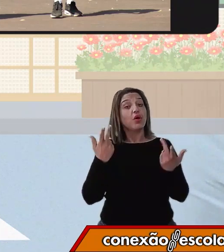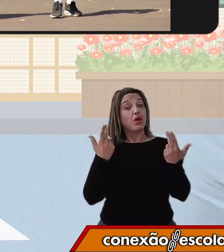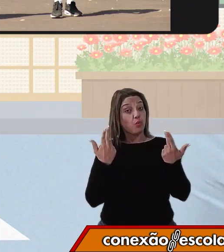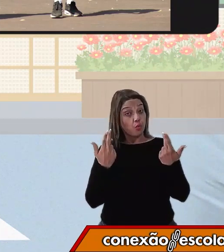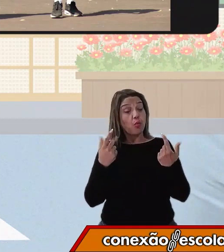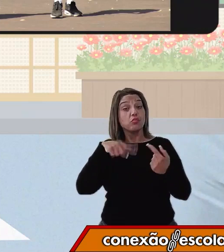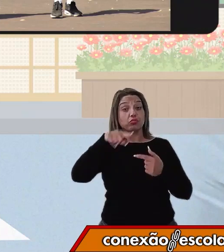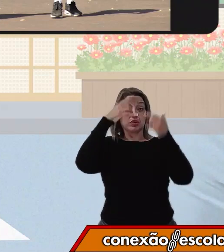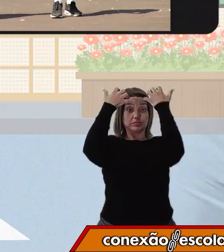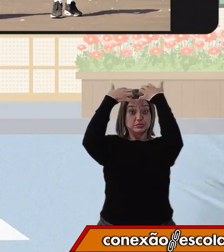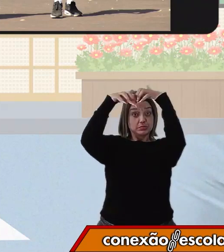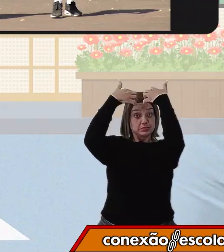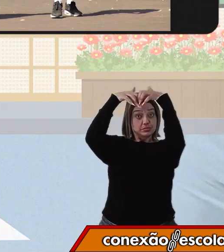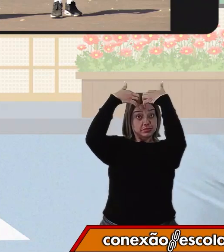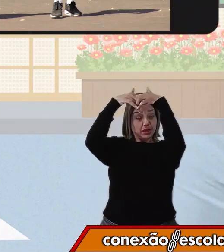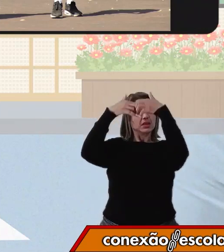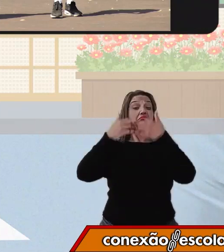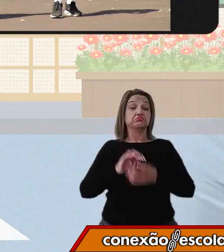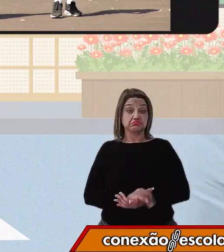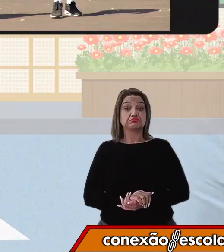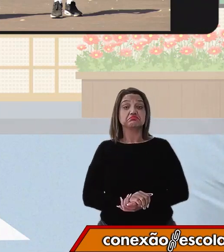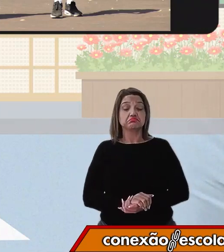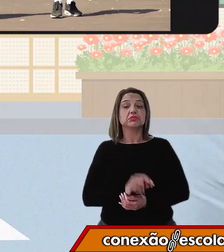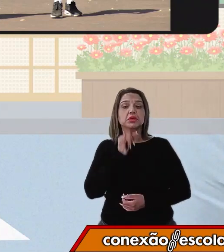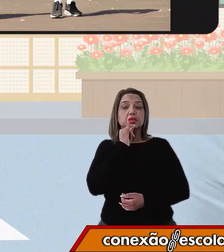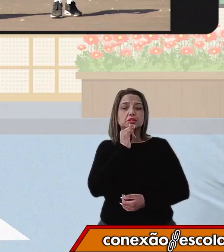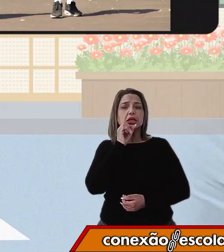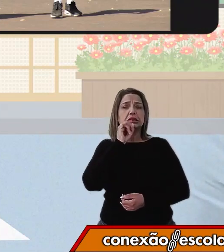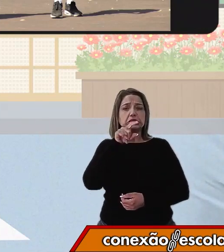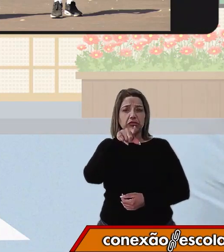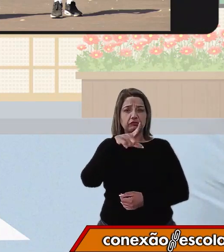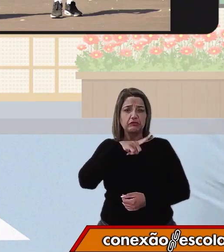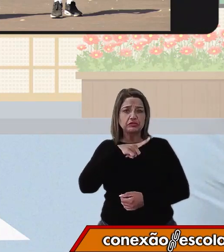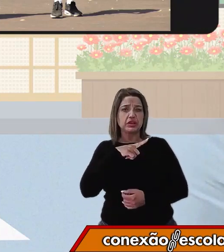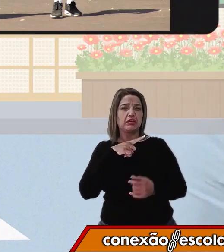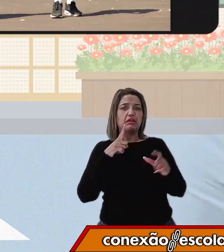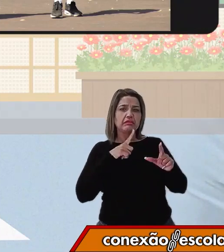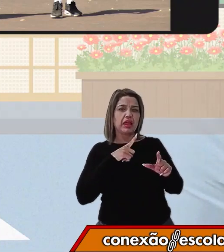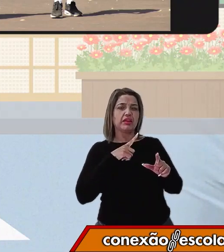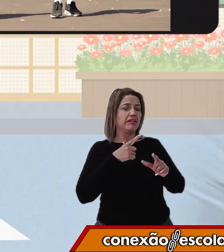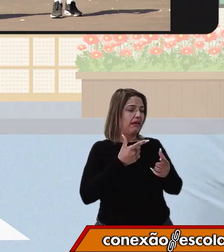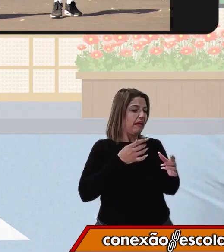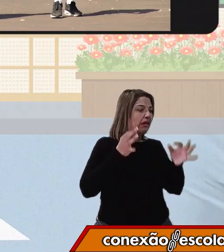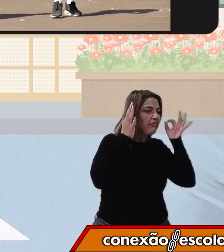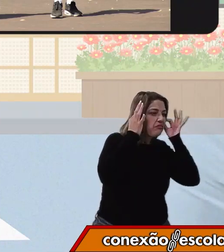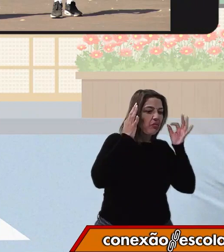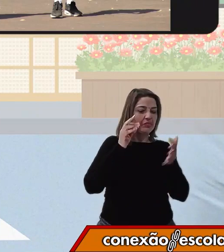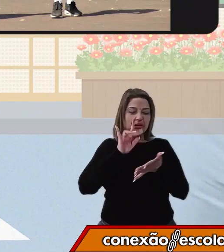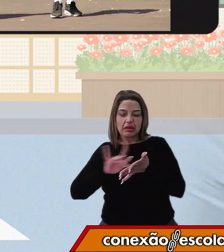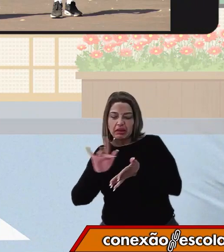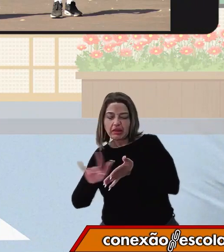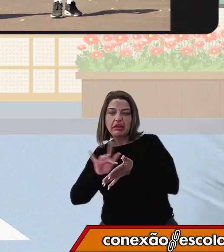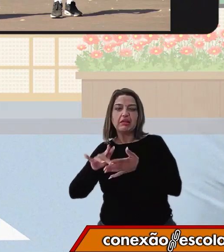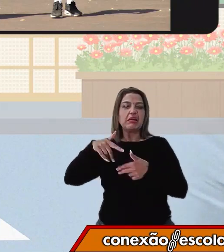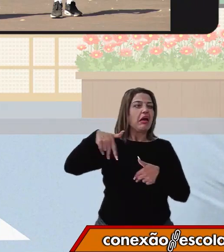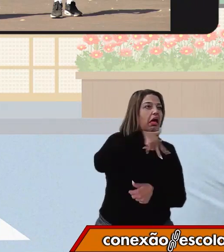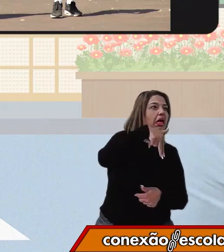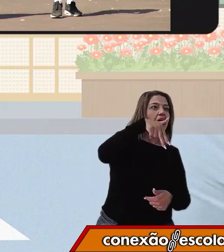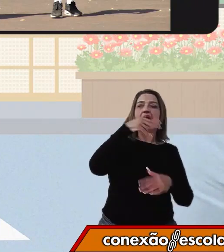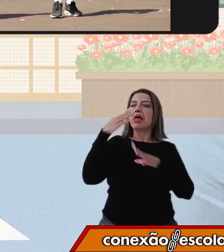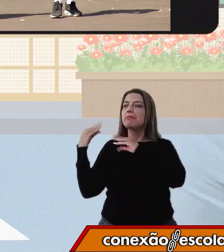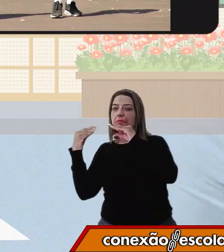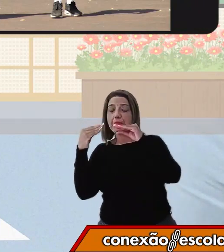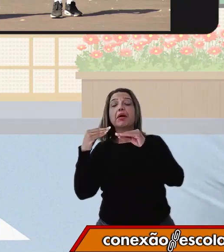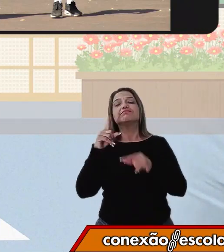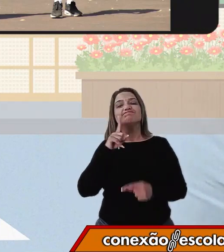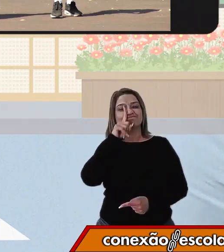nosso cérebro funciona da mesma forma se você realiza várias atividades ao mesmo tempo no trânsito pode colocar